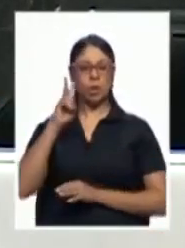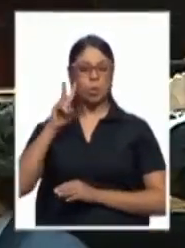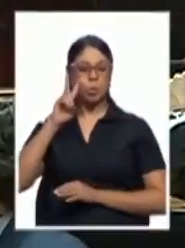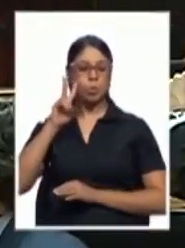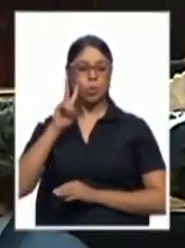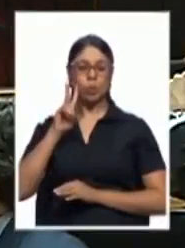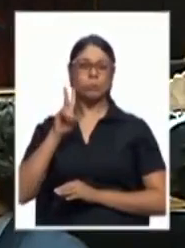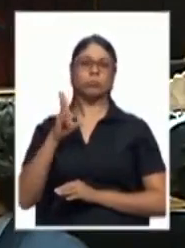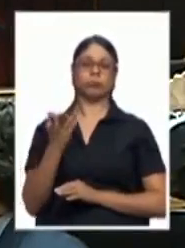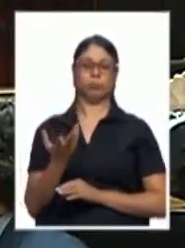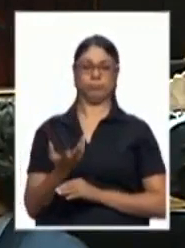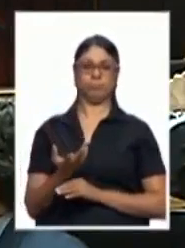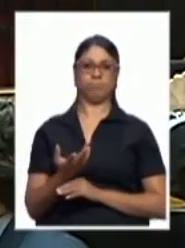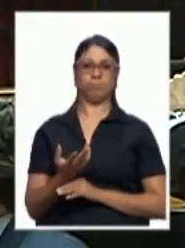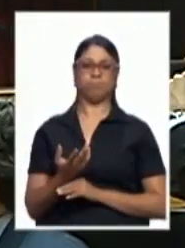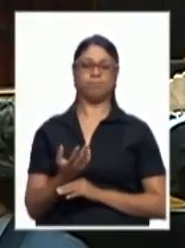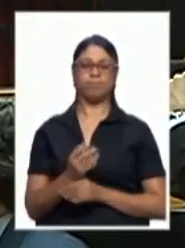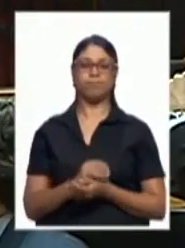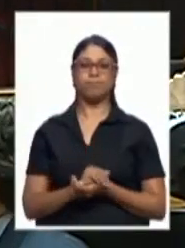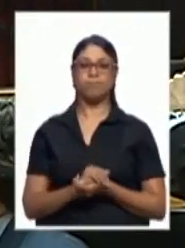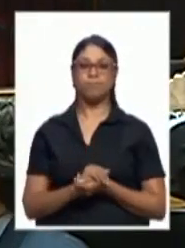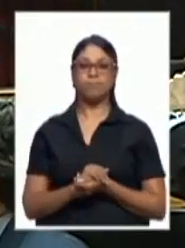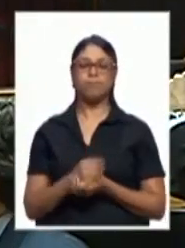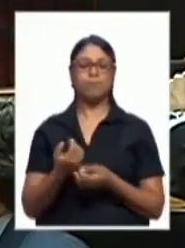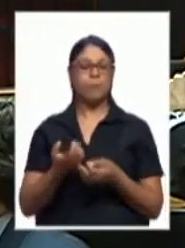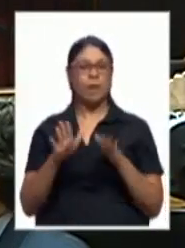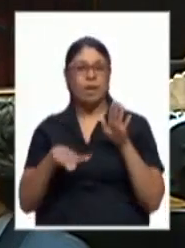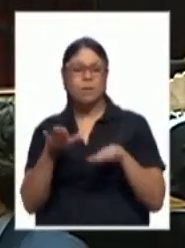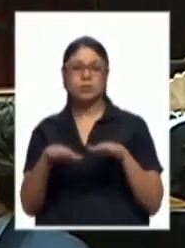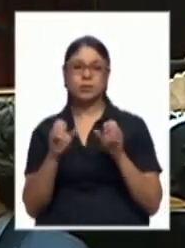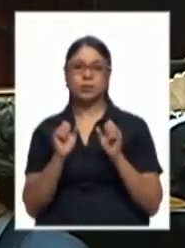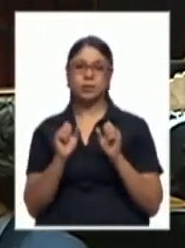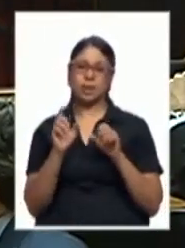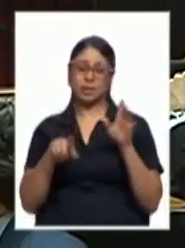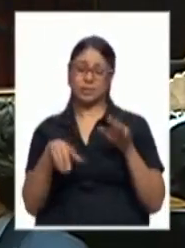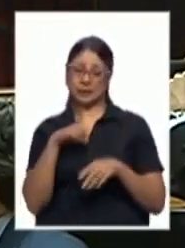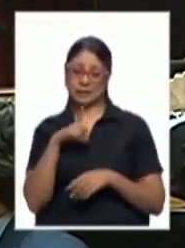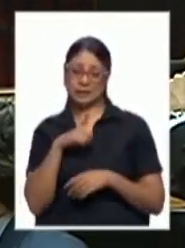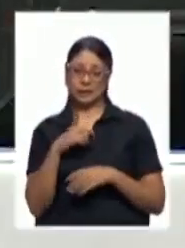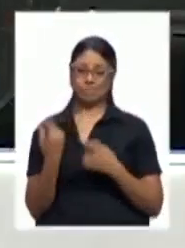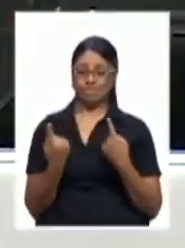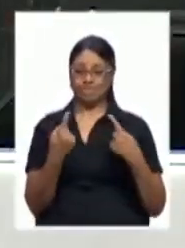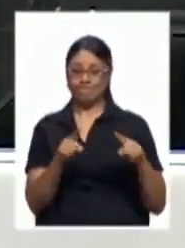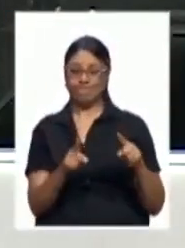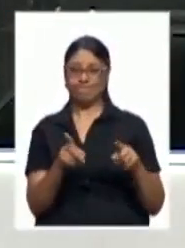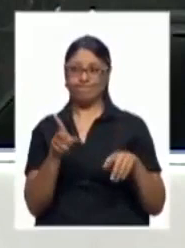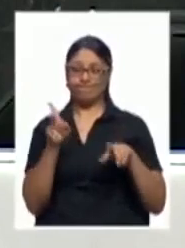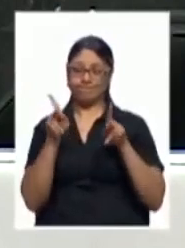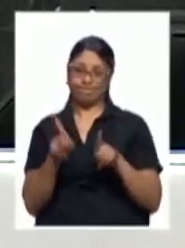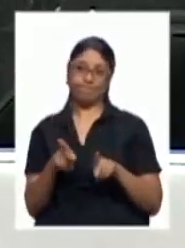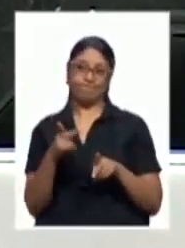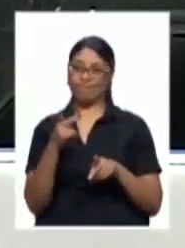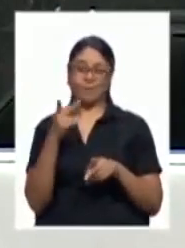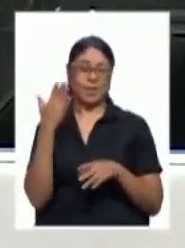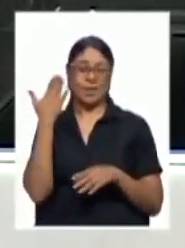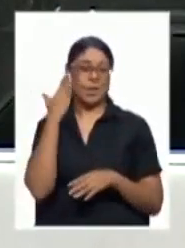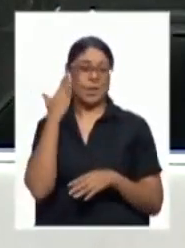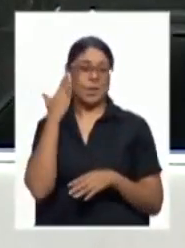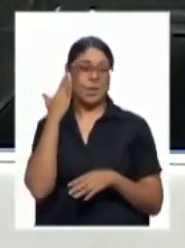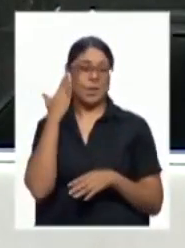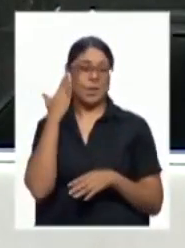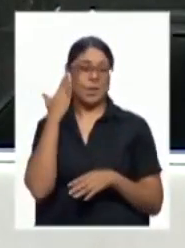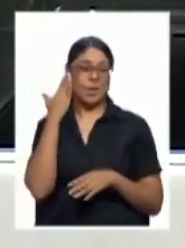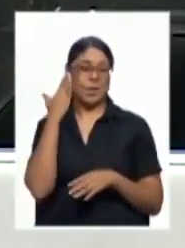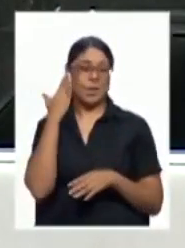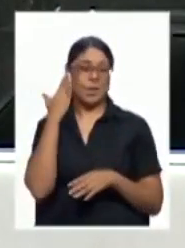reconhecimento imediato. Ao revés, muitas vezes são injustiçados pelas análises superficiais. Tão ao